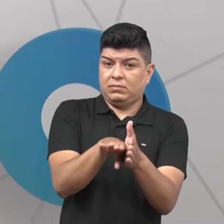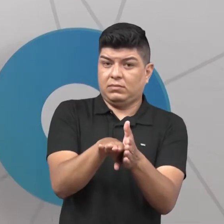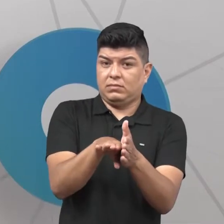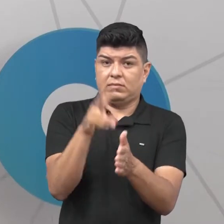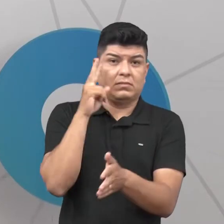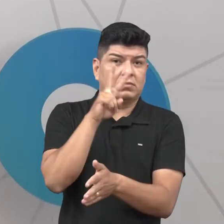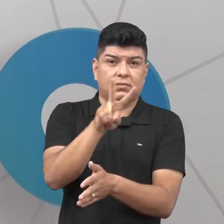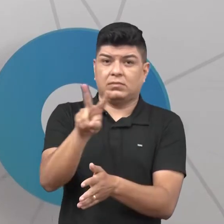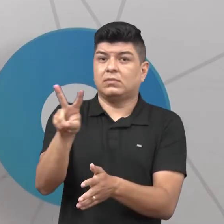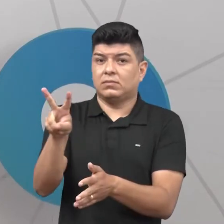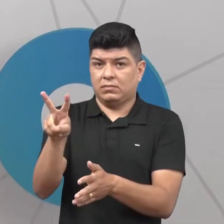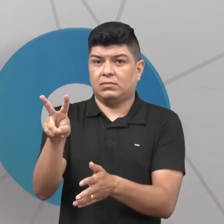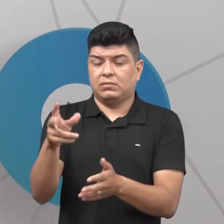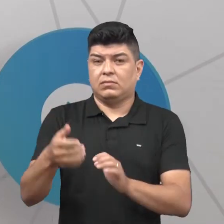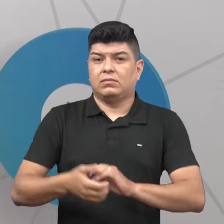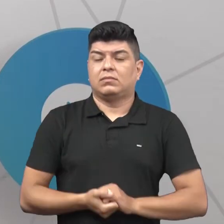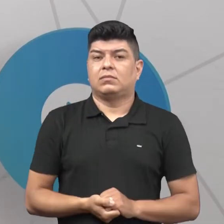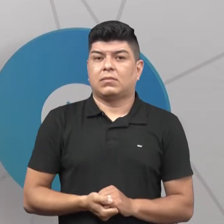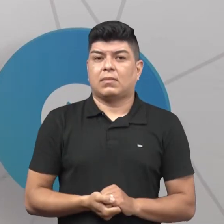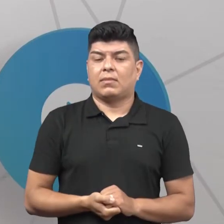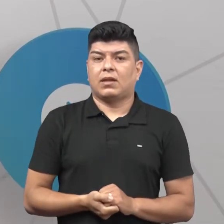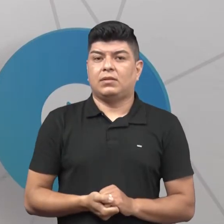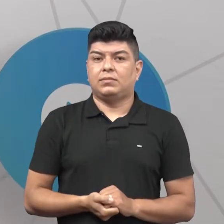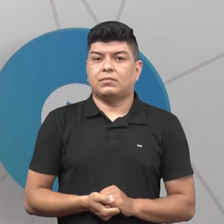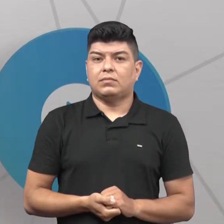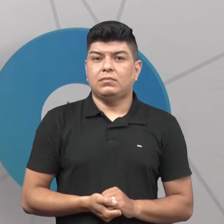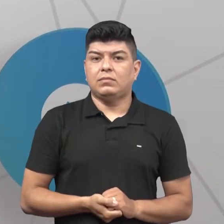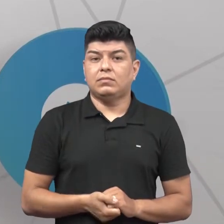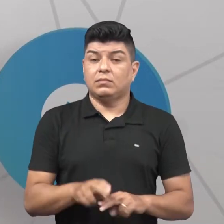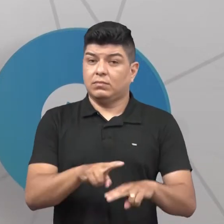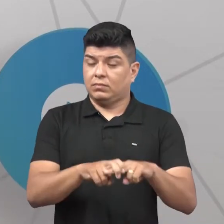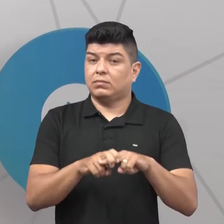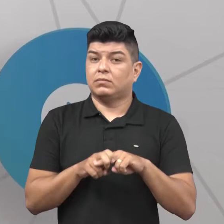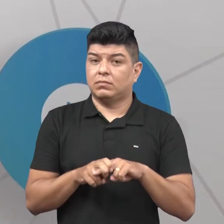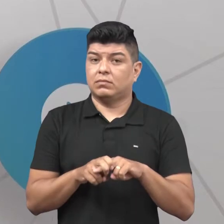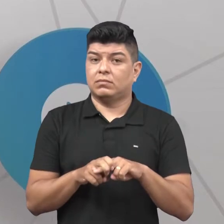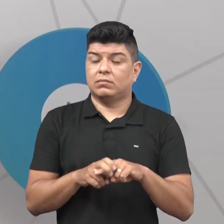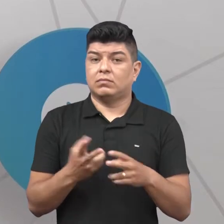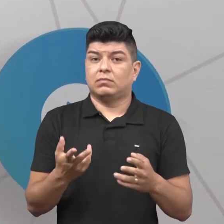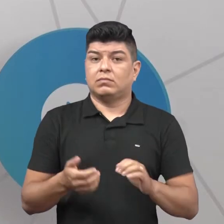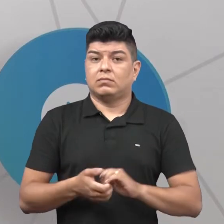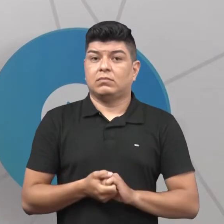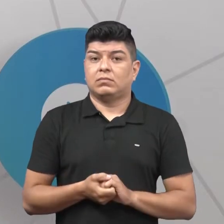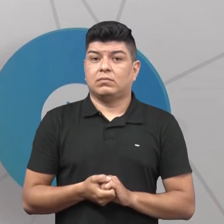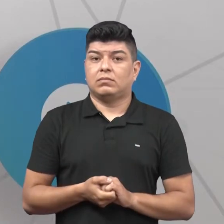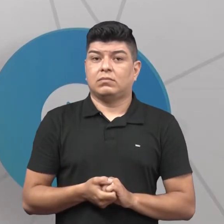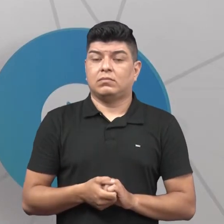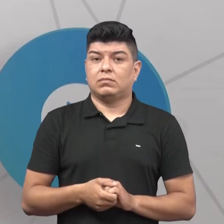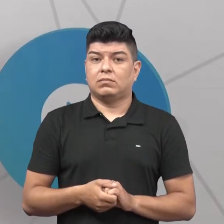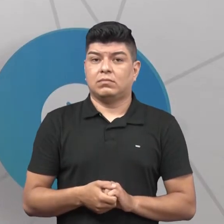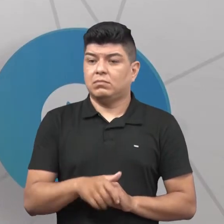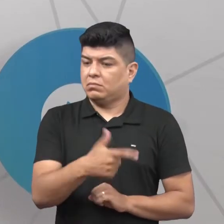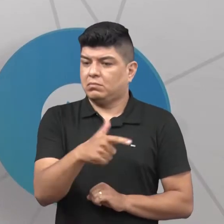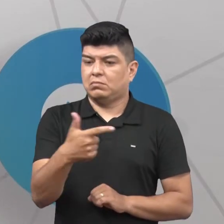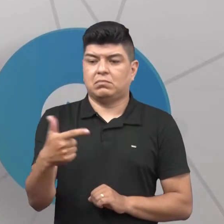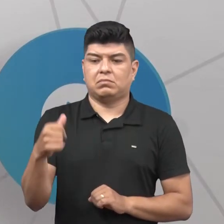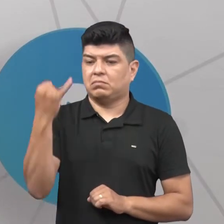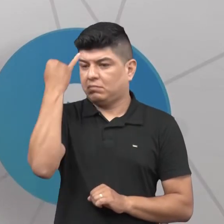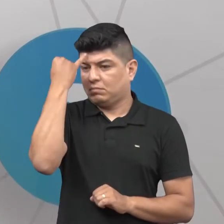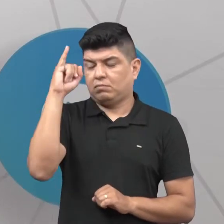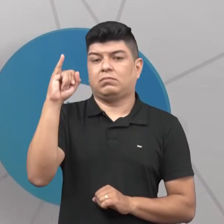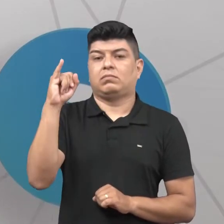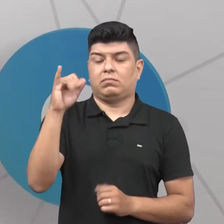a ver esse Papai Noel? Né? Então, por isso é que fica. E para ele também não há ideias